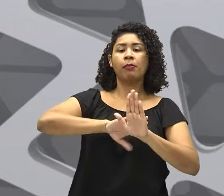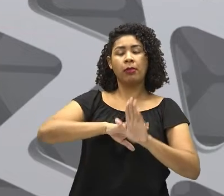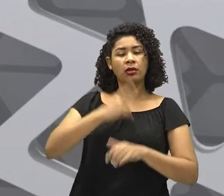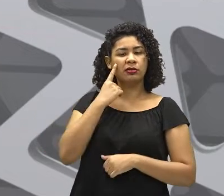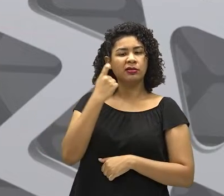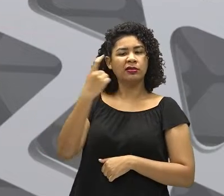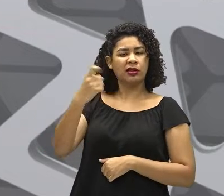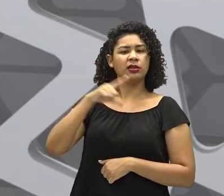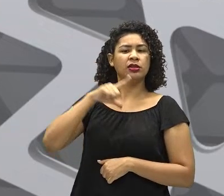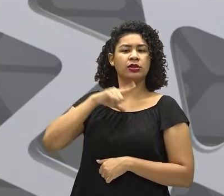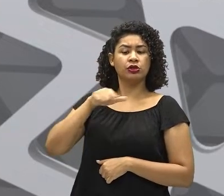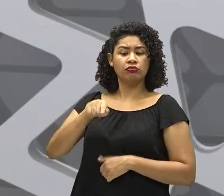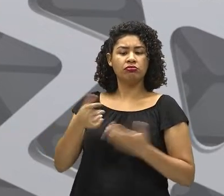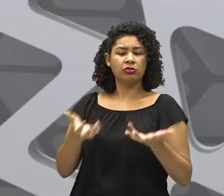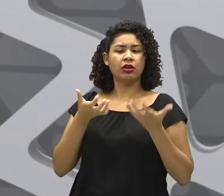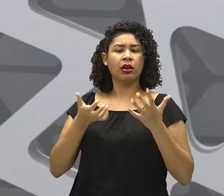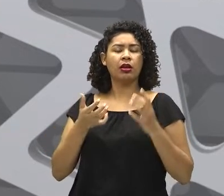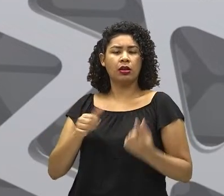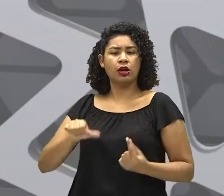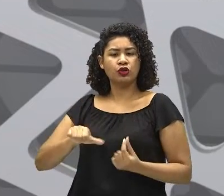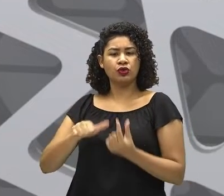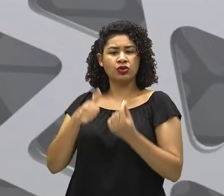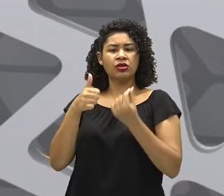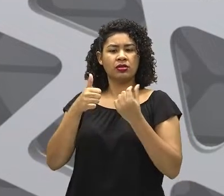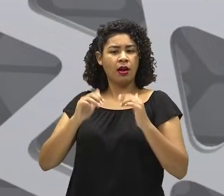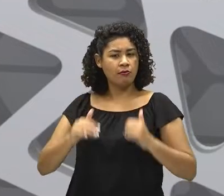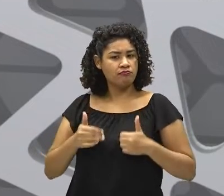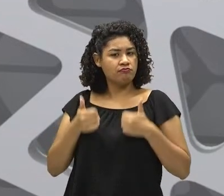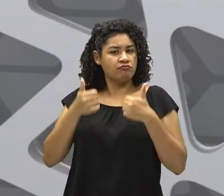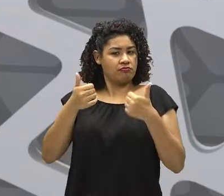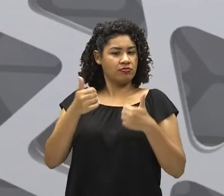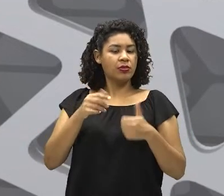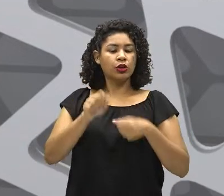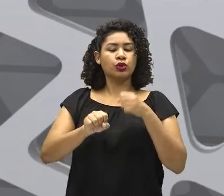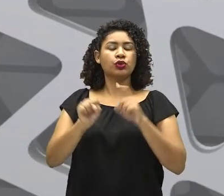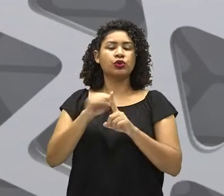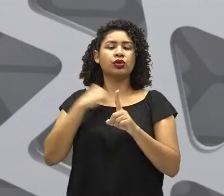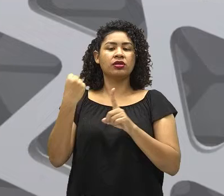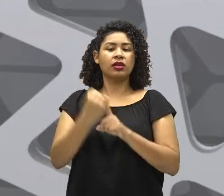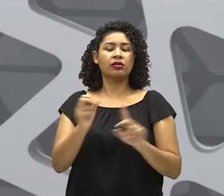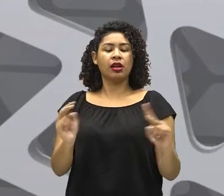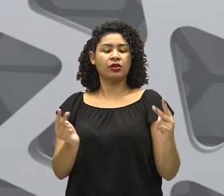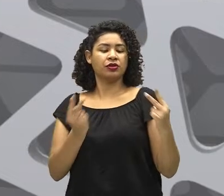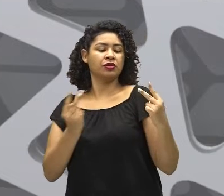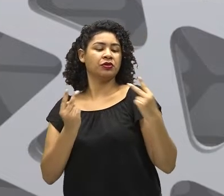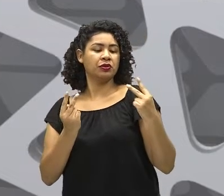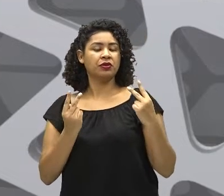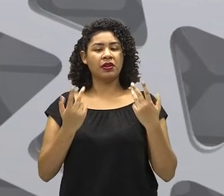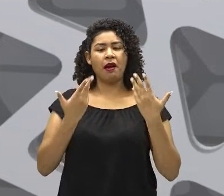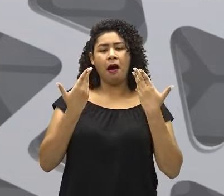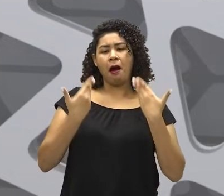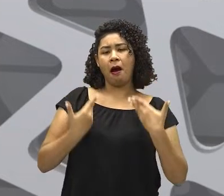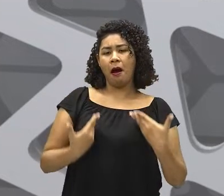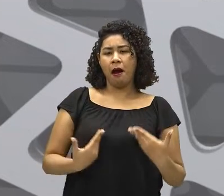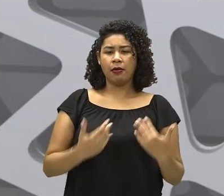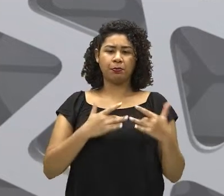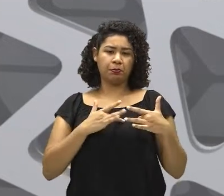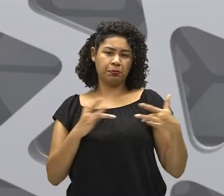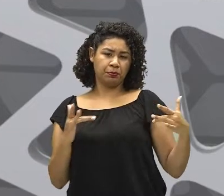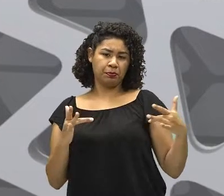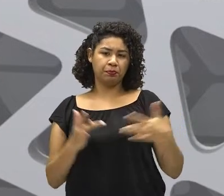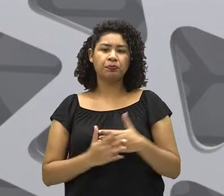almejavam melhorar o seu status social, ser bem vistos pela sociedade. E a principal